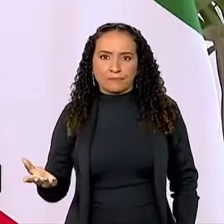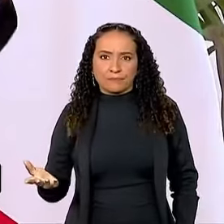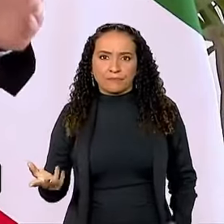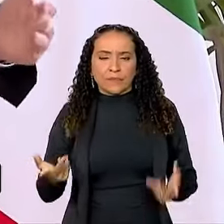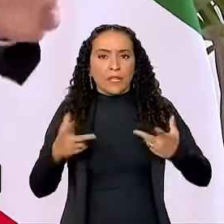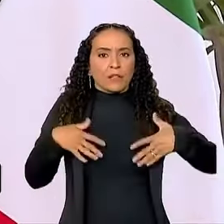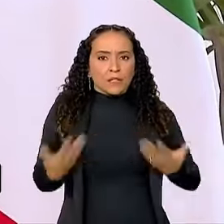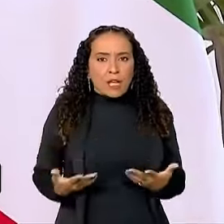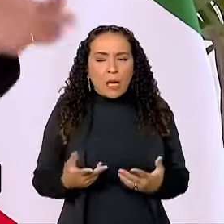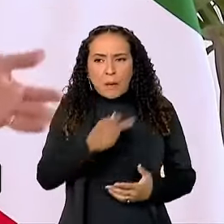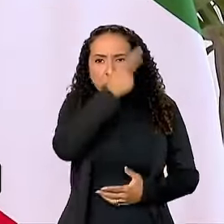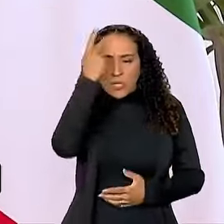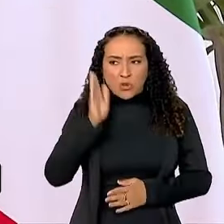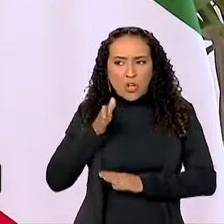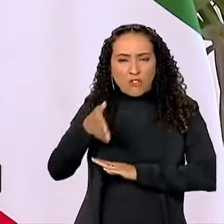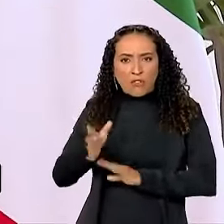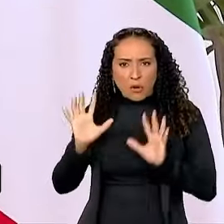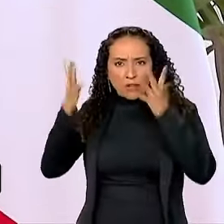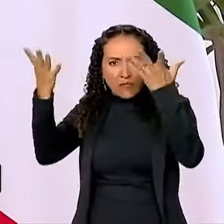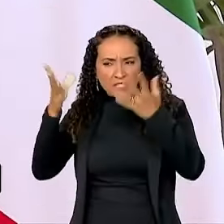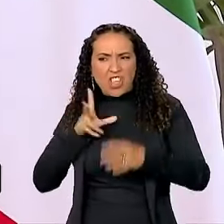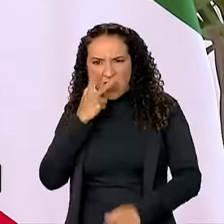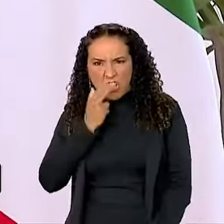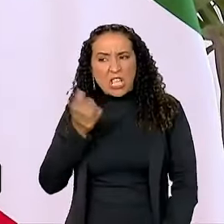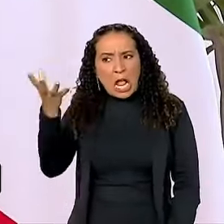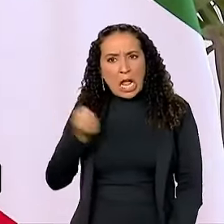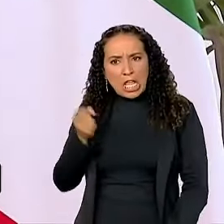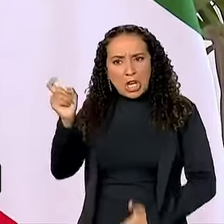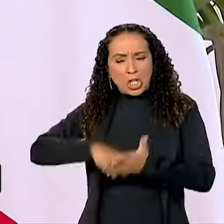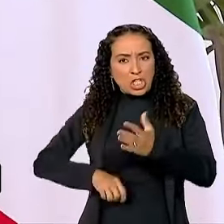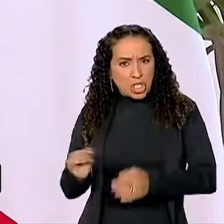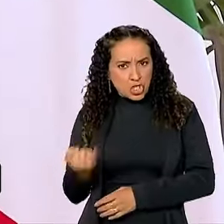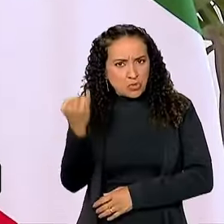Normalmente, os que foram na festa devem estar ganhando dinheiro com a taxa de juros.